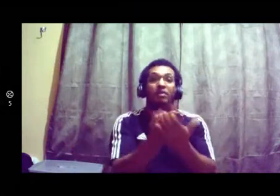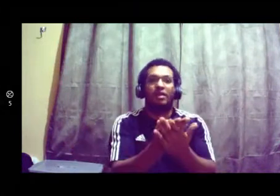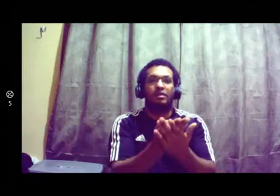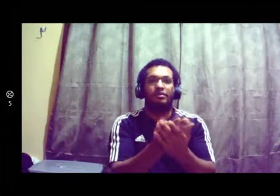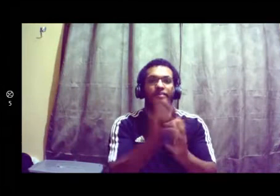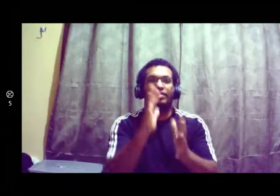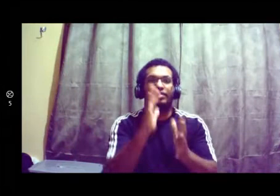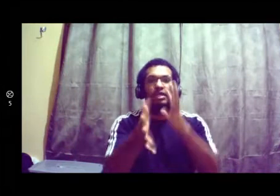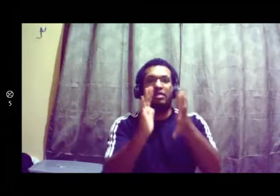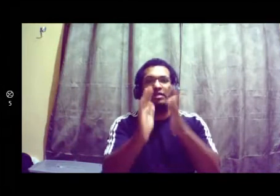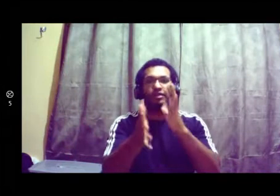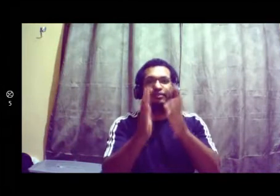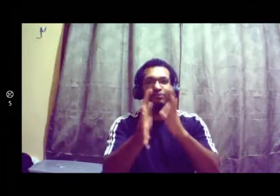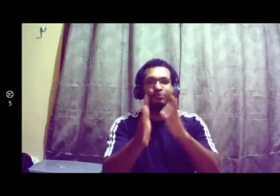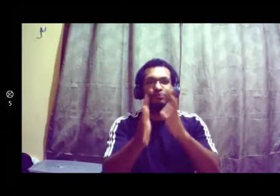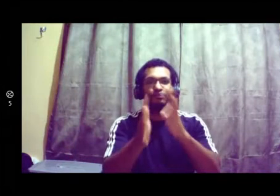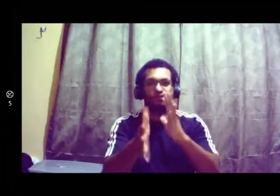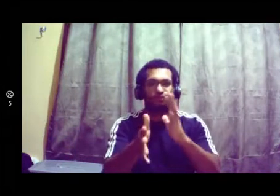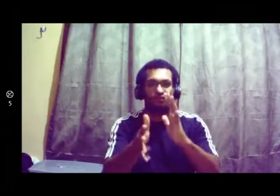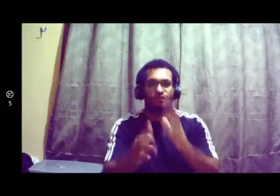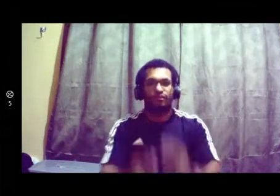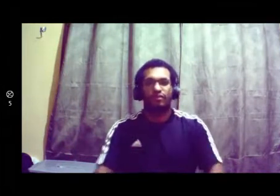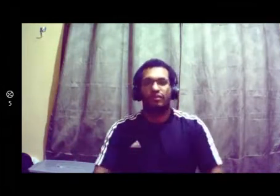dando aula de Libras.